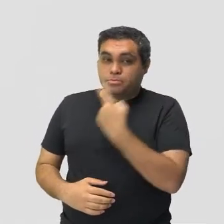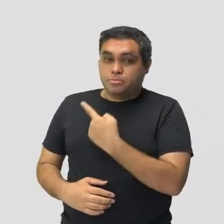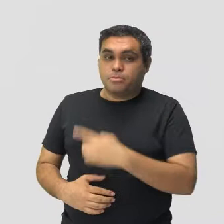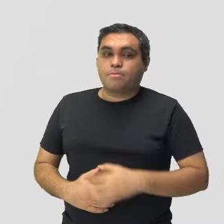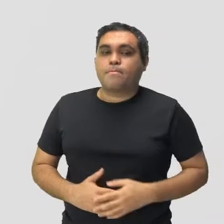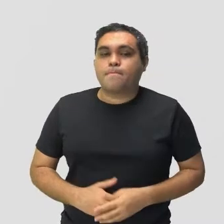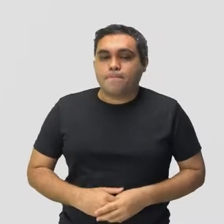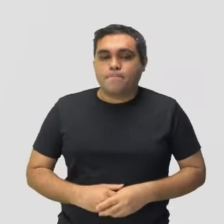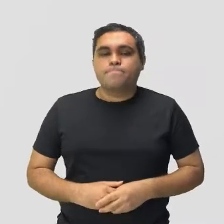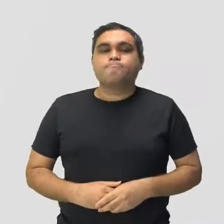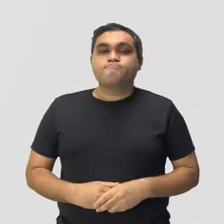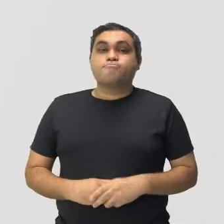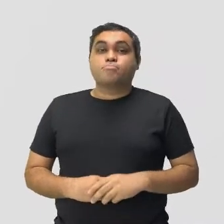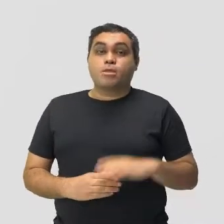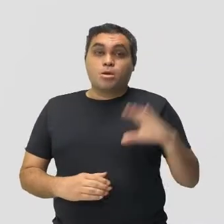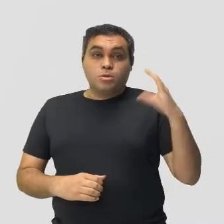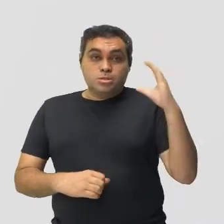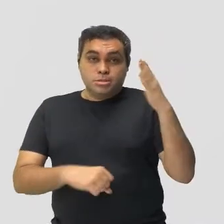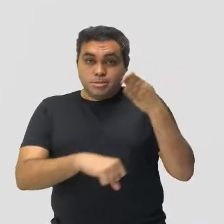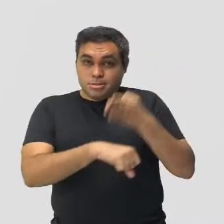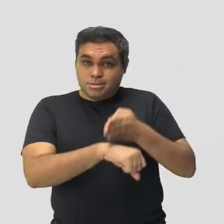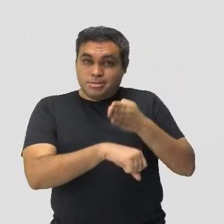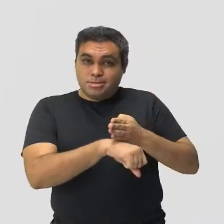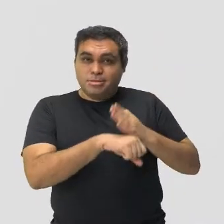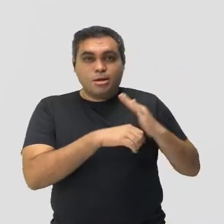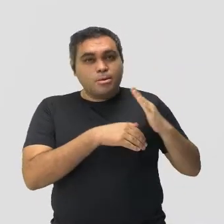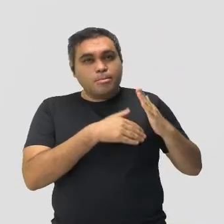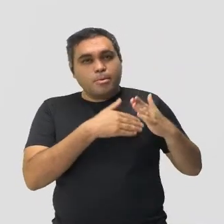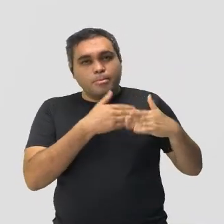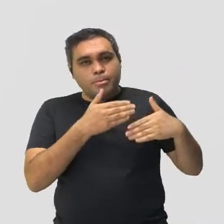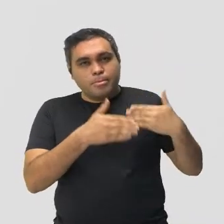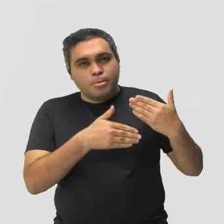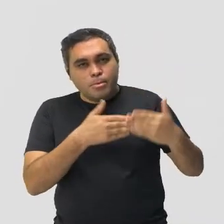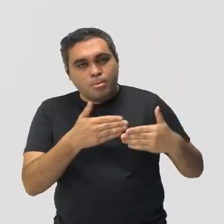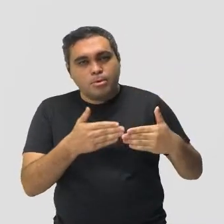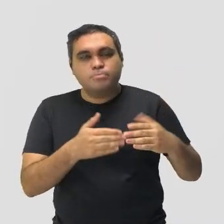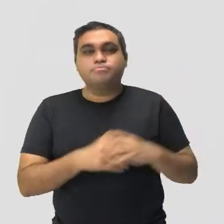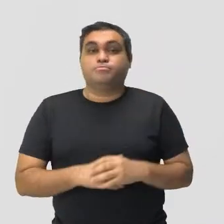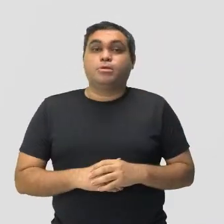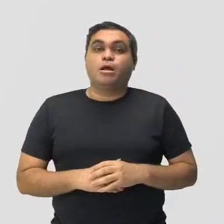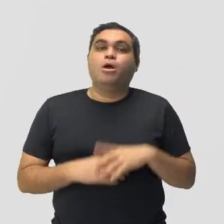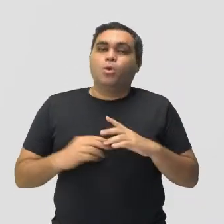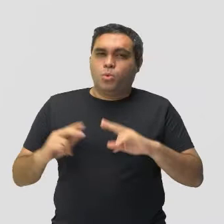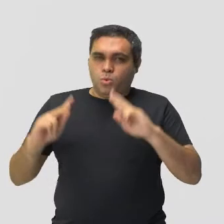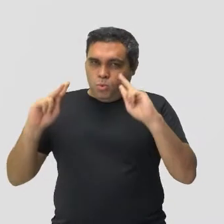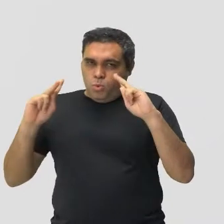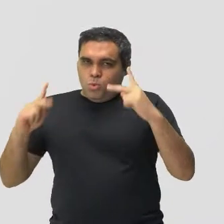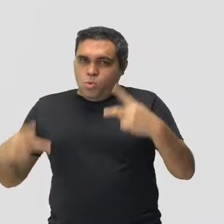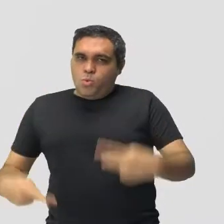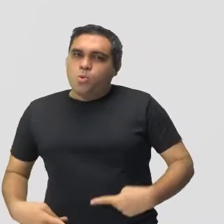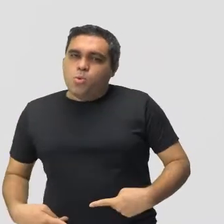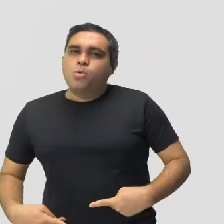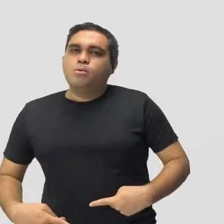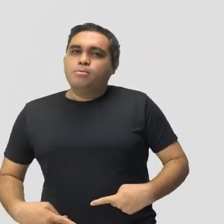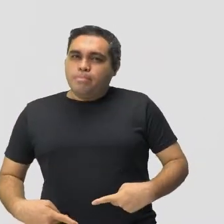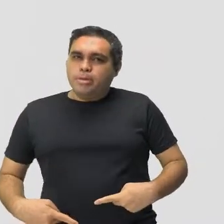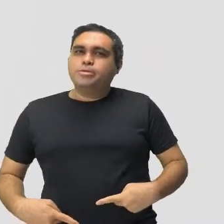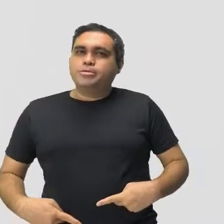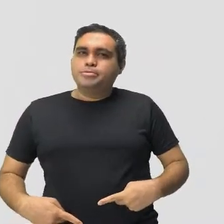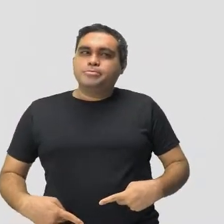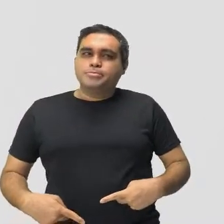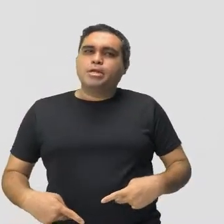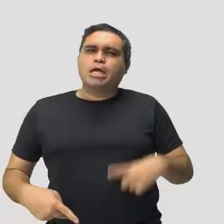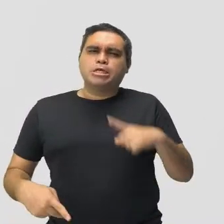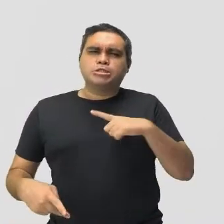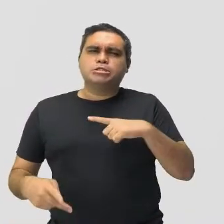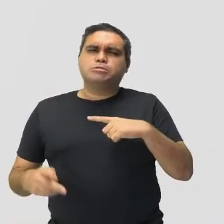Olha, o desenvolvimento da ciência moderna levou o homem a questionar os critérios, acompanhe